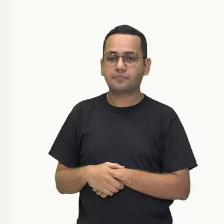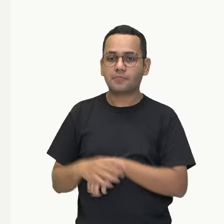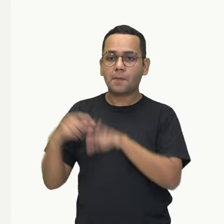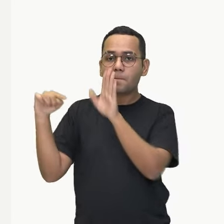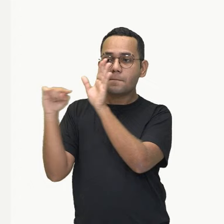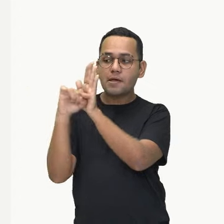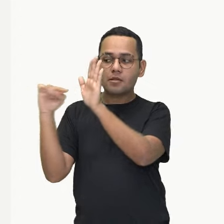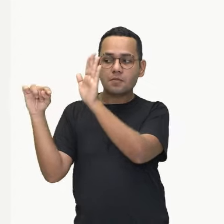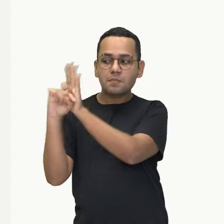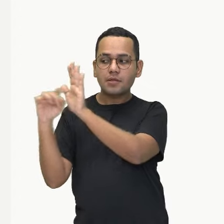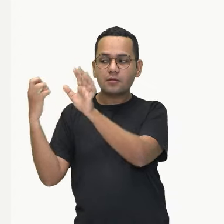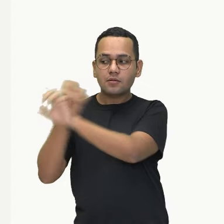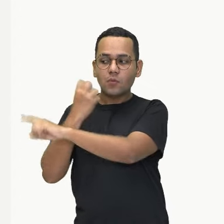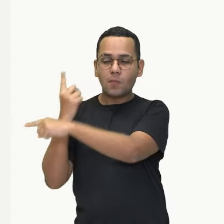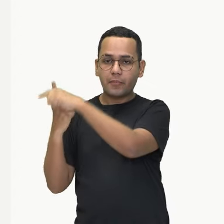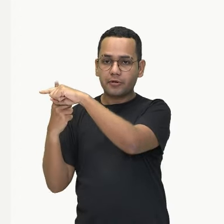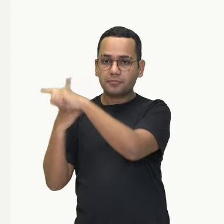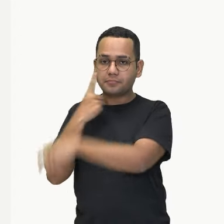e sinais diferentes,